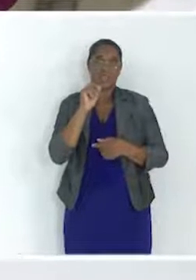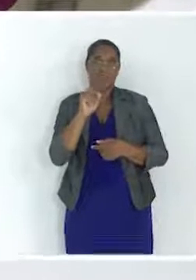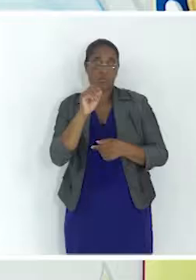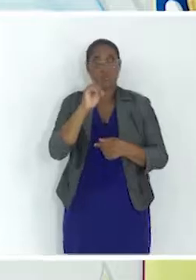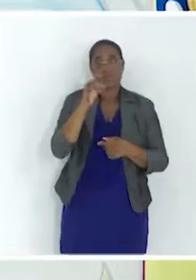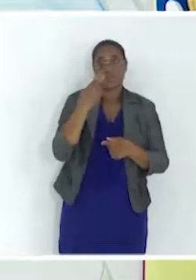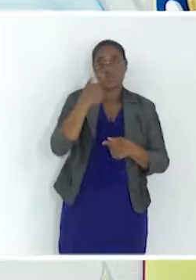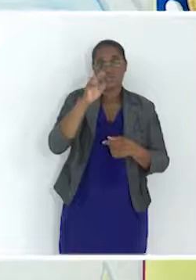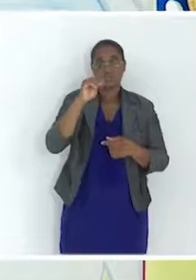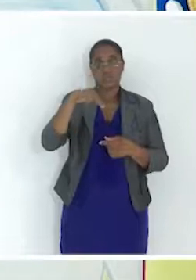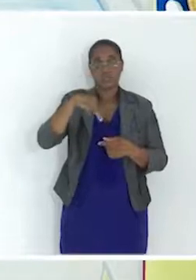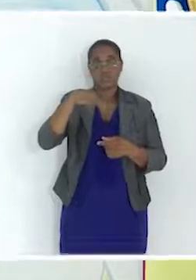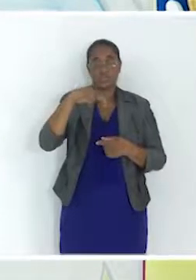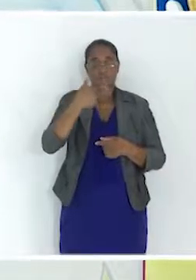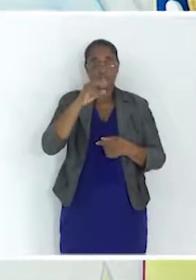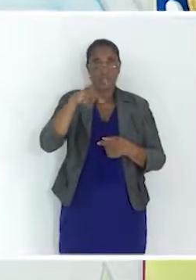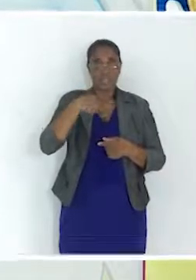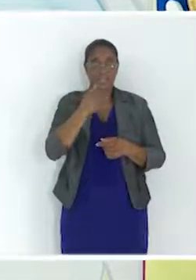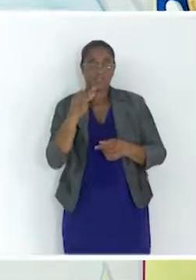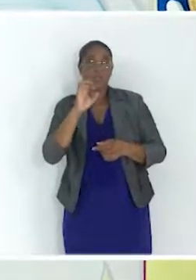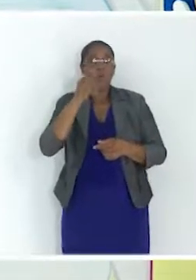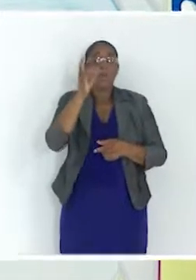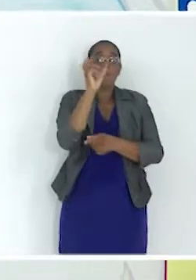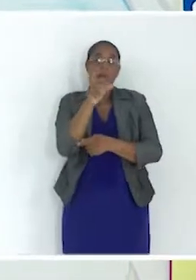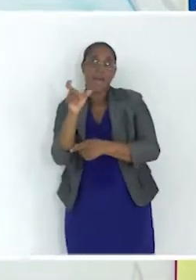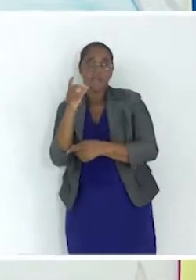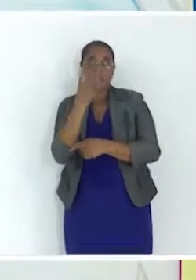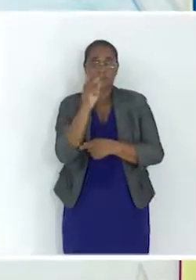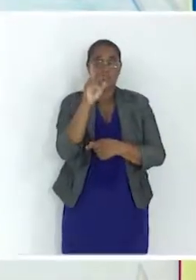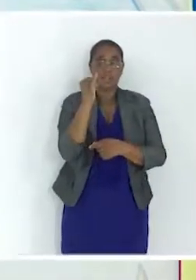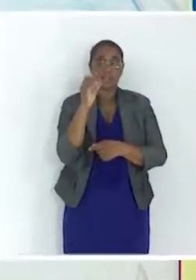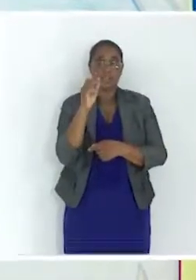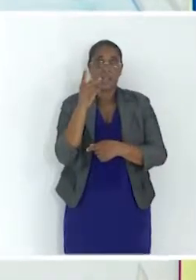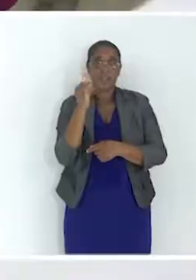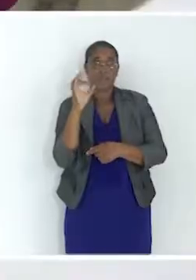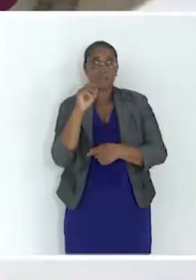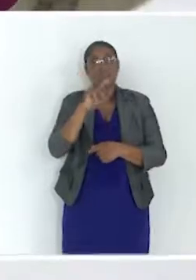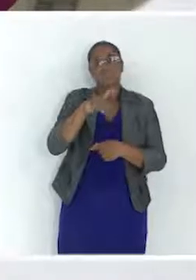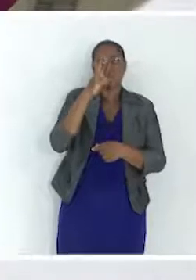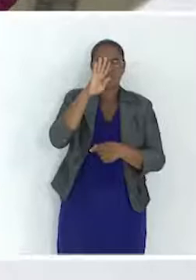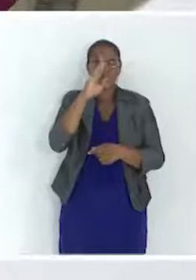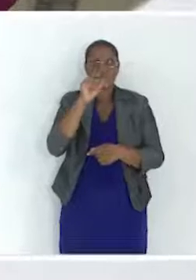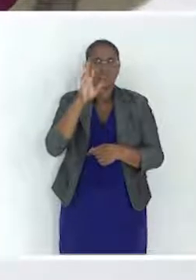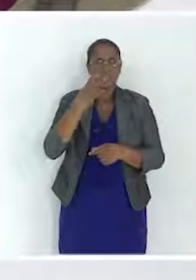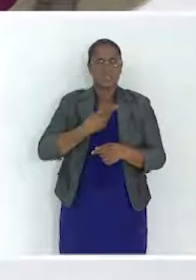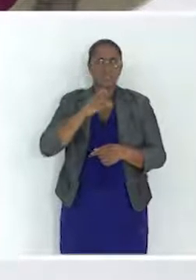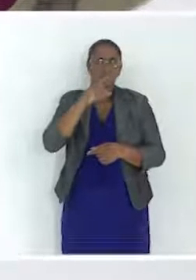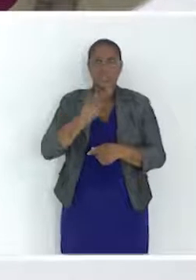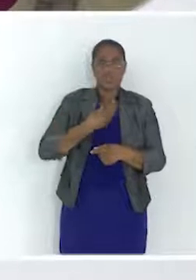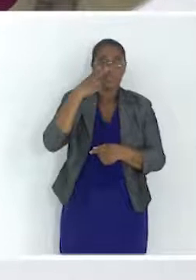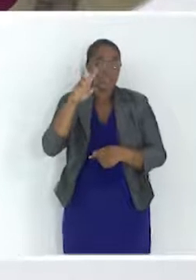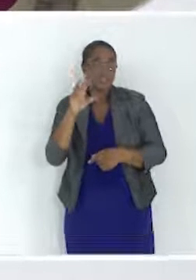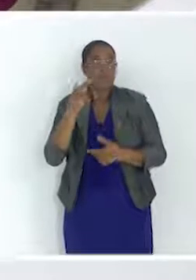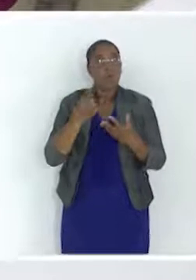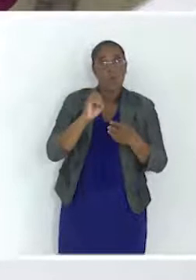variáveis designam seres. Os seres podem ser visíveis ou invisíveis. Também designam